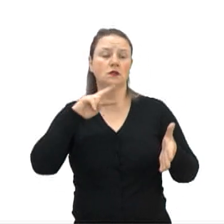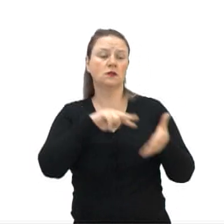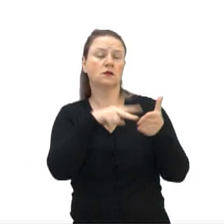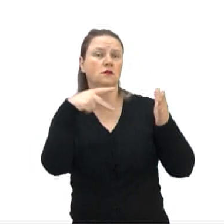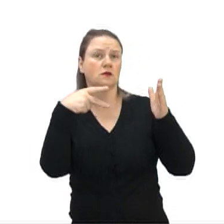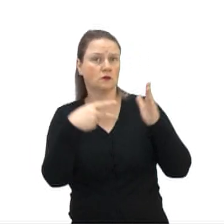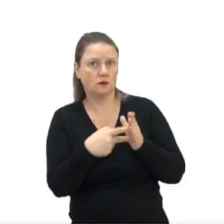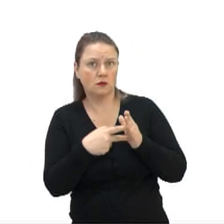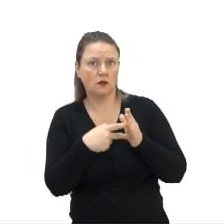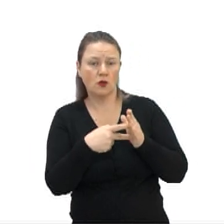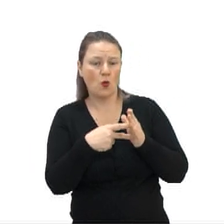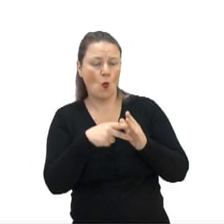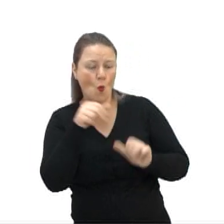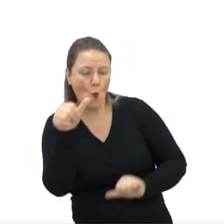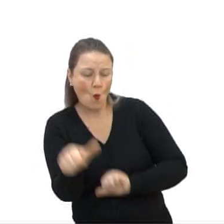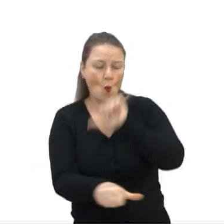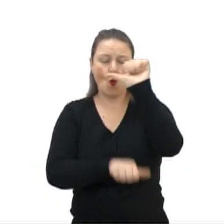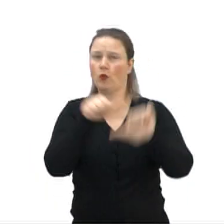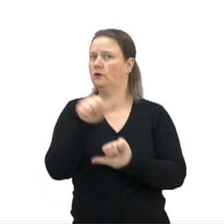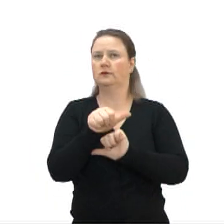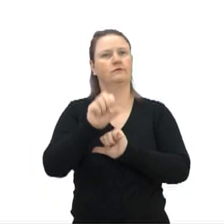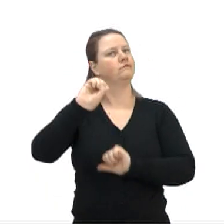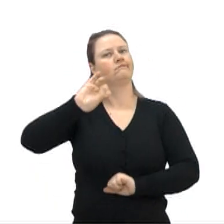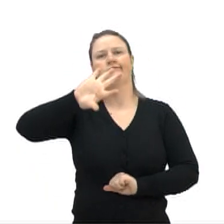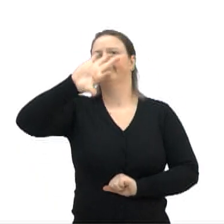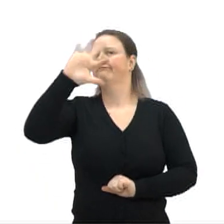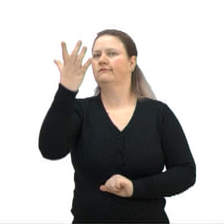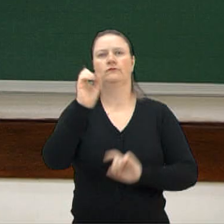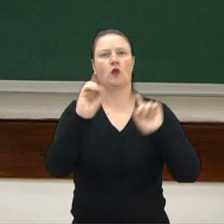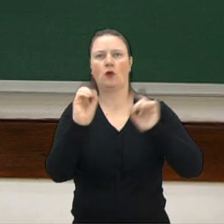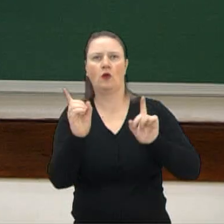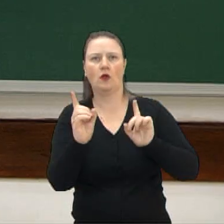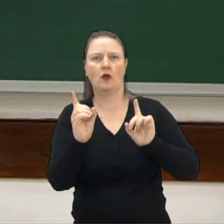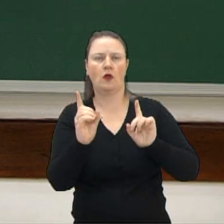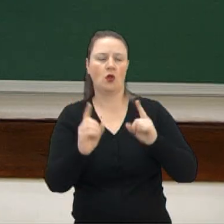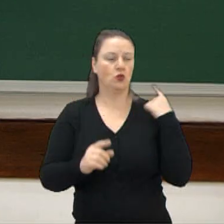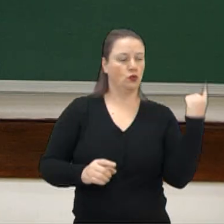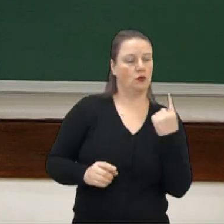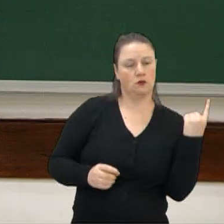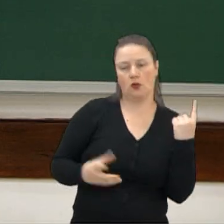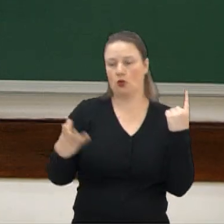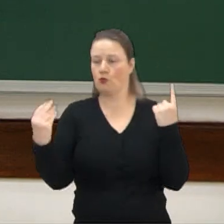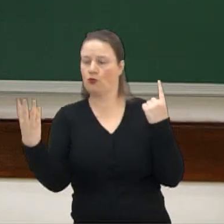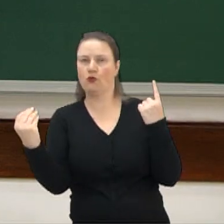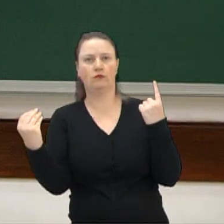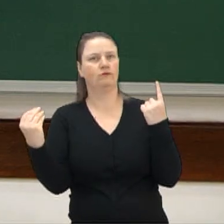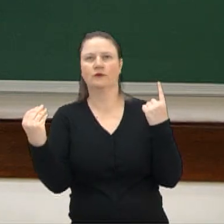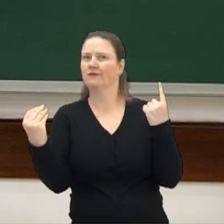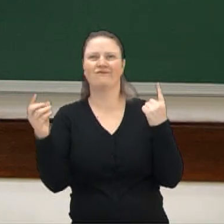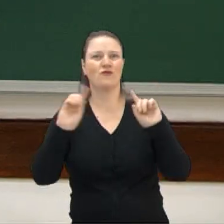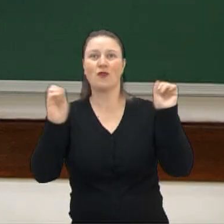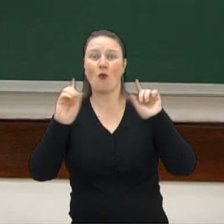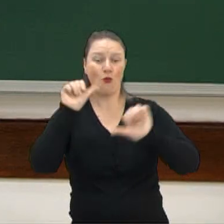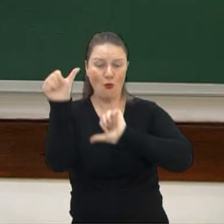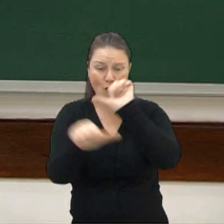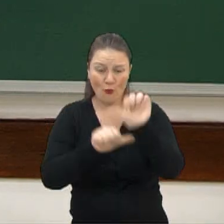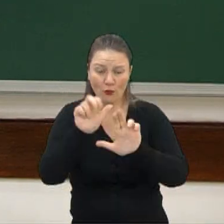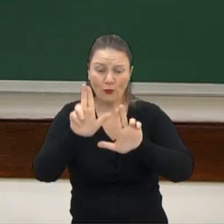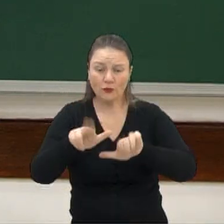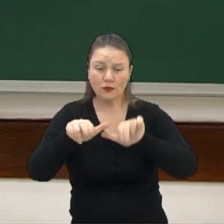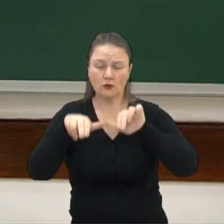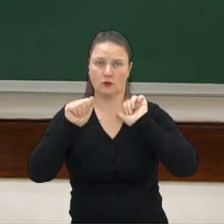vai variar, não vai mudar de gênero, não vai para o plural, nem para o singular, vai ser sempre aquela palavra daquele